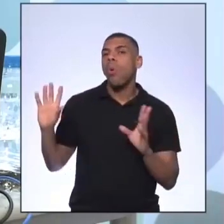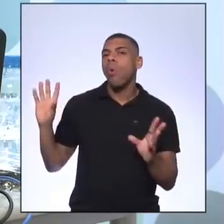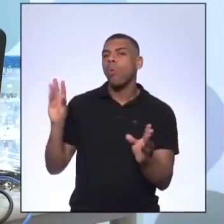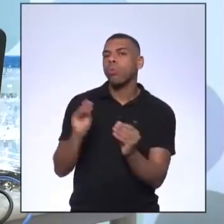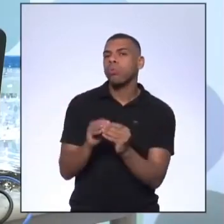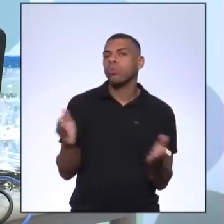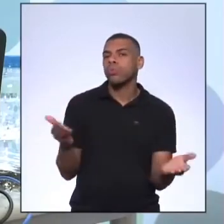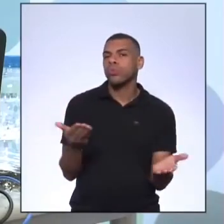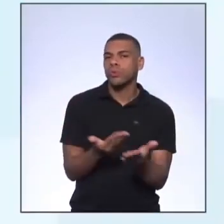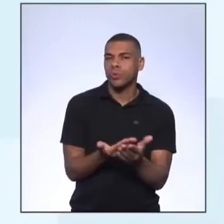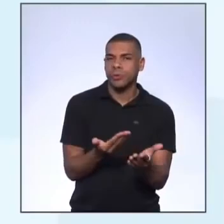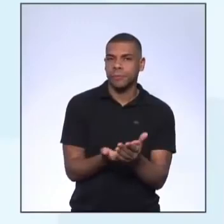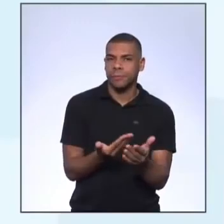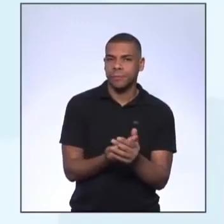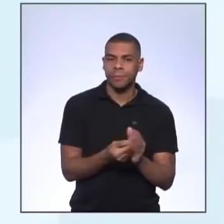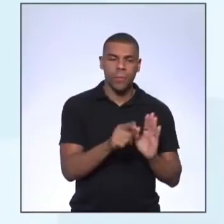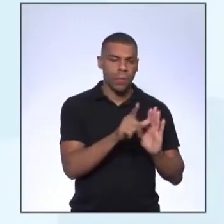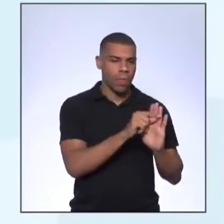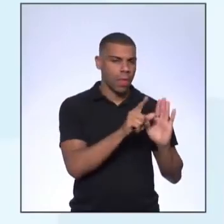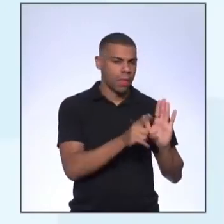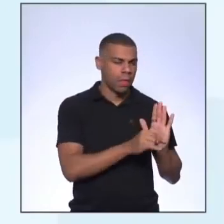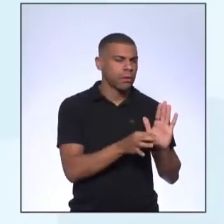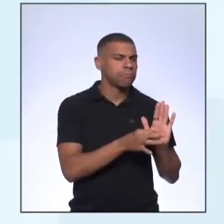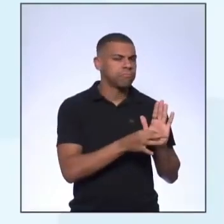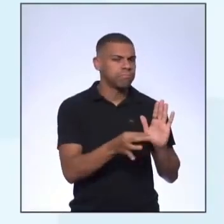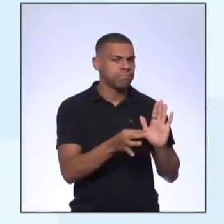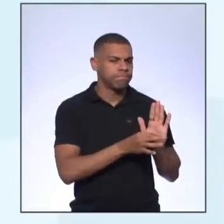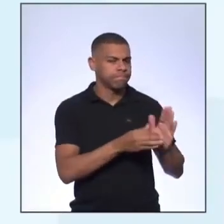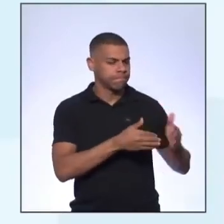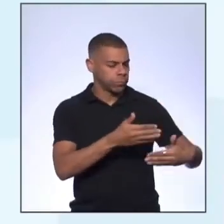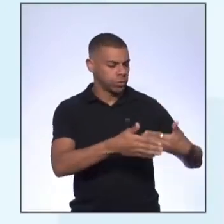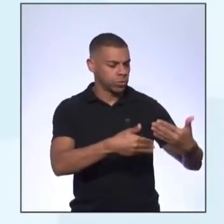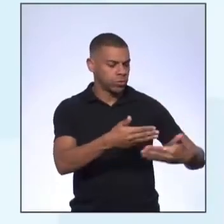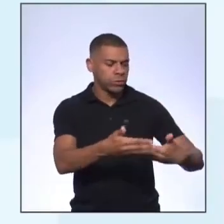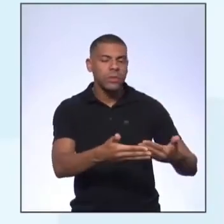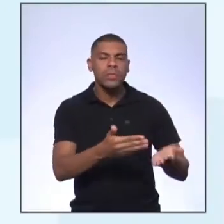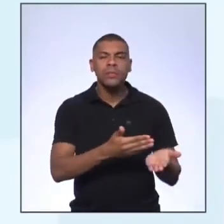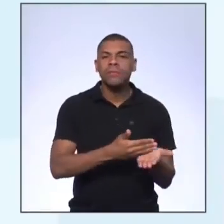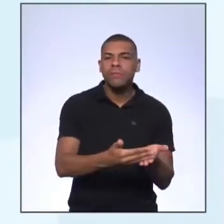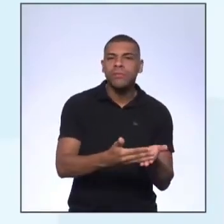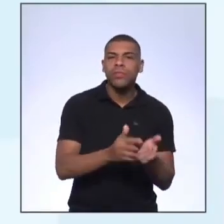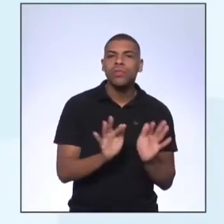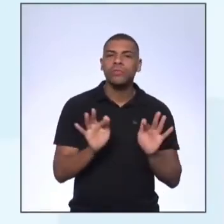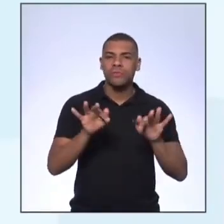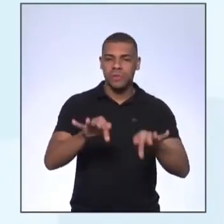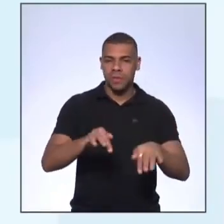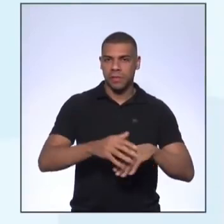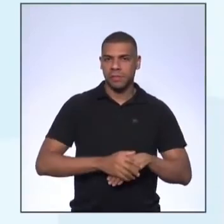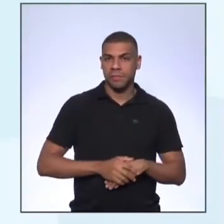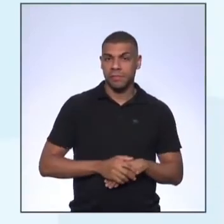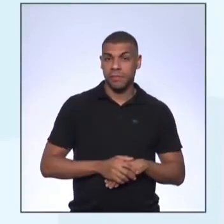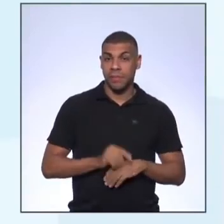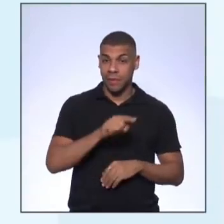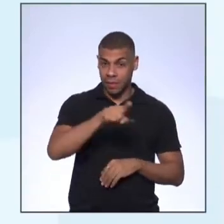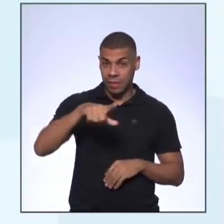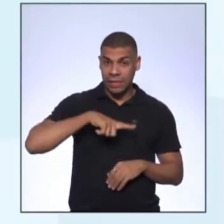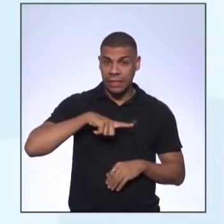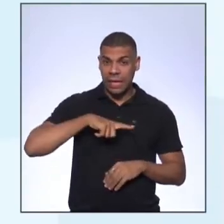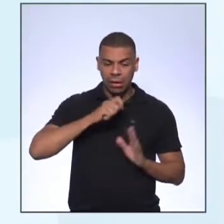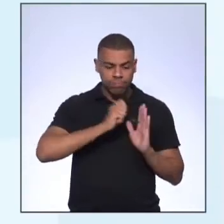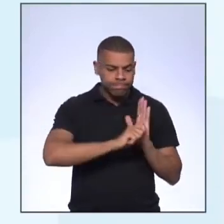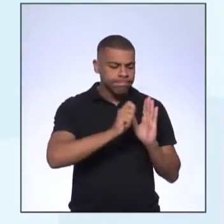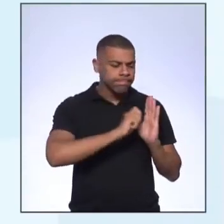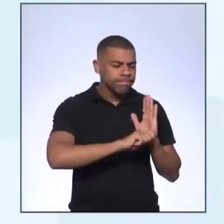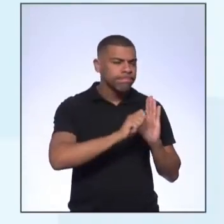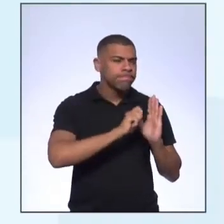de hoje? Artigo de opinião, introdução, desenvolvimento e conclusão. À medida que vocês forem escrevendo,